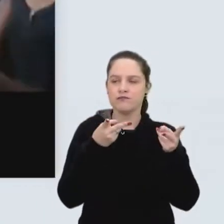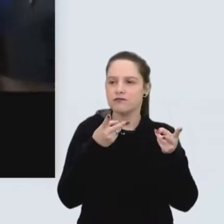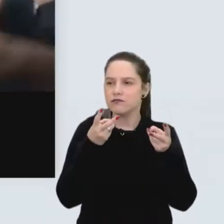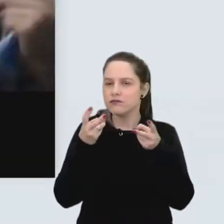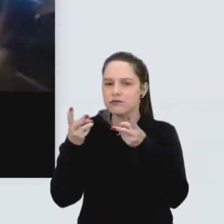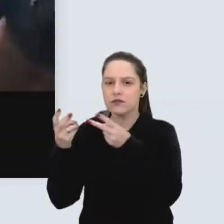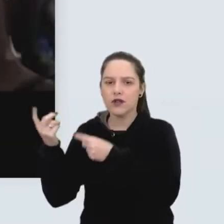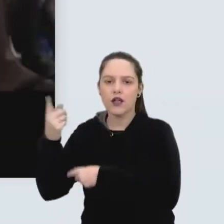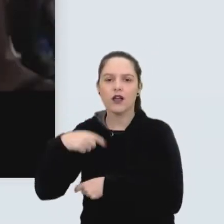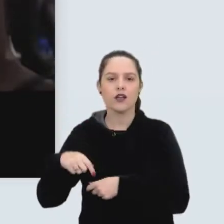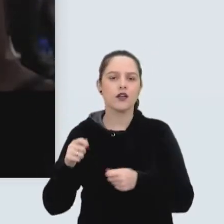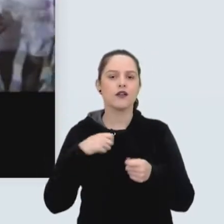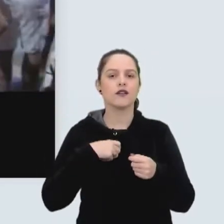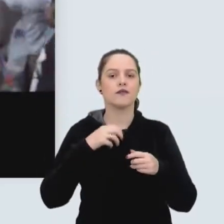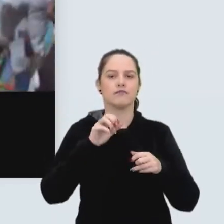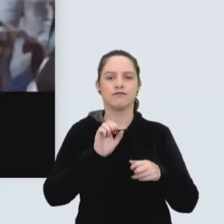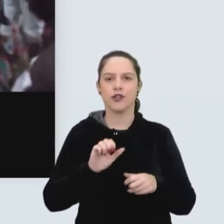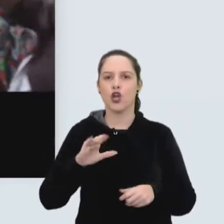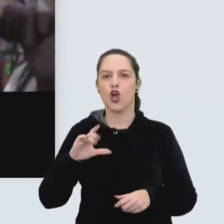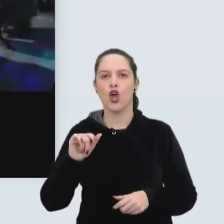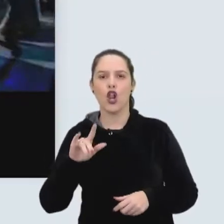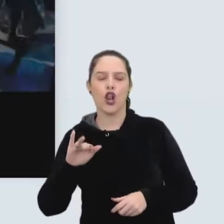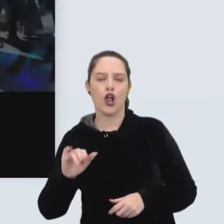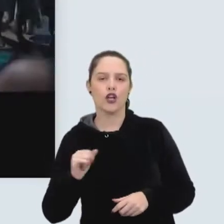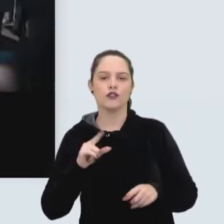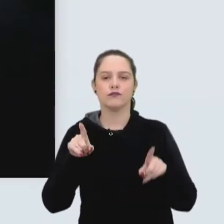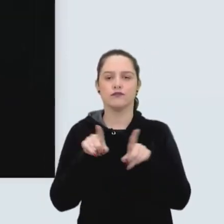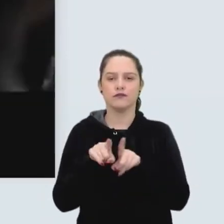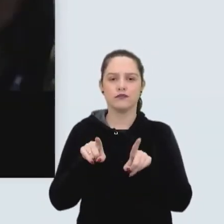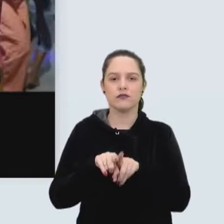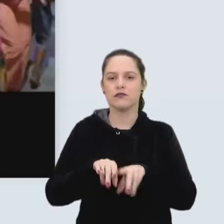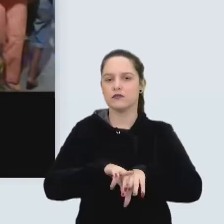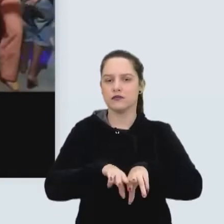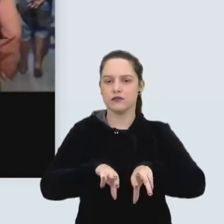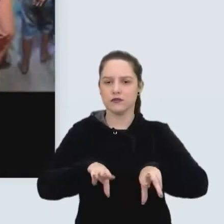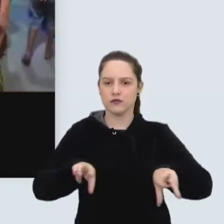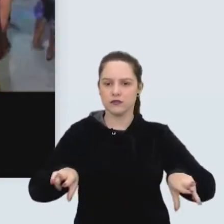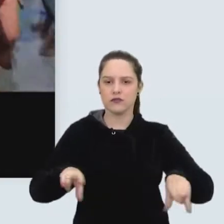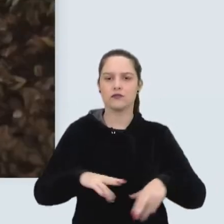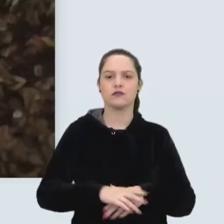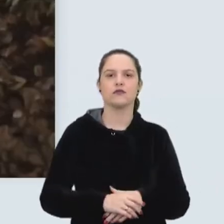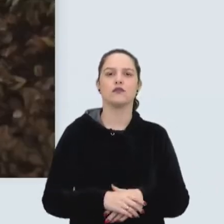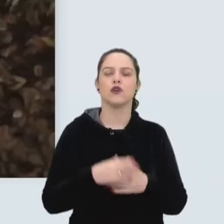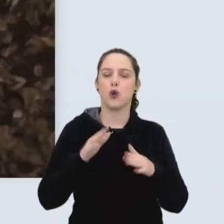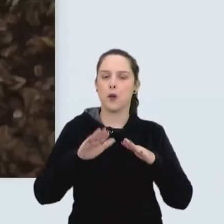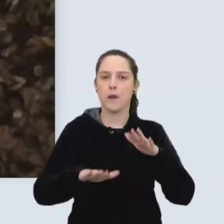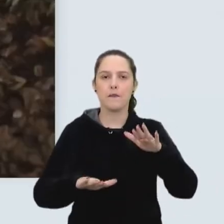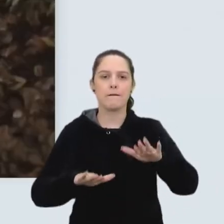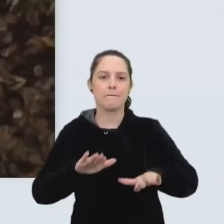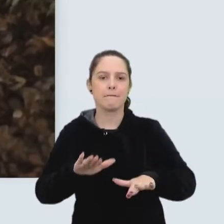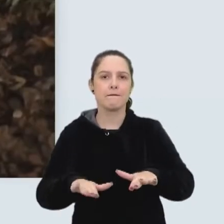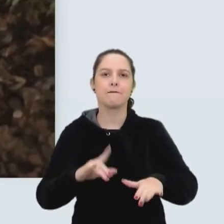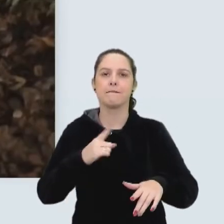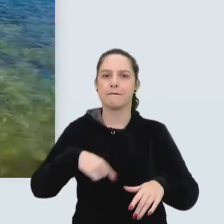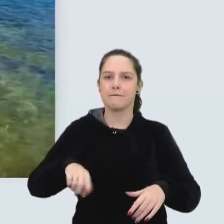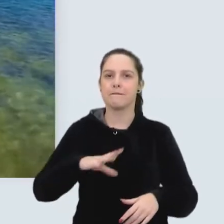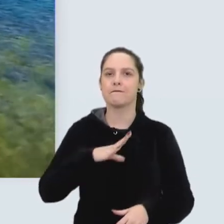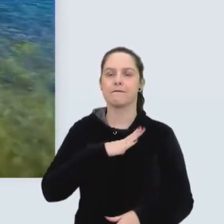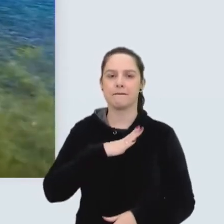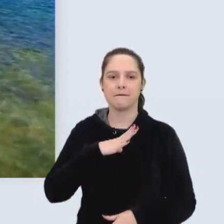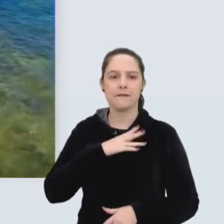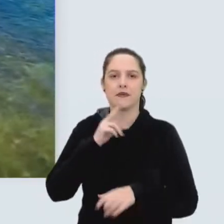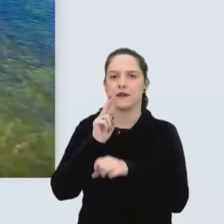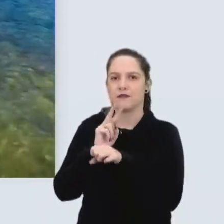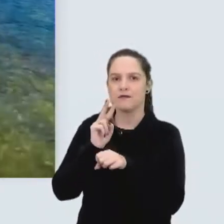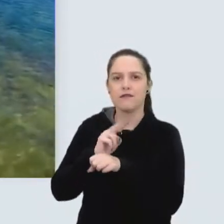essa riqueza biológica, cultural e social é estratégica para o Brasil. O impacto do turismo nas unidades de conservação é